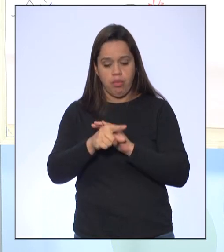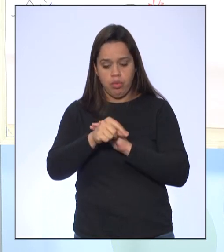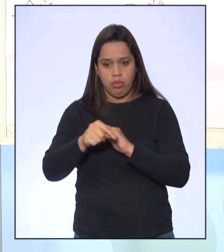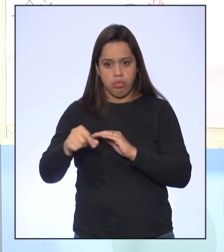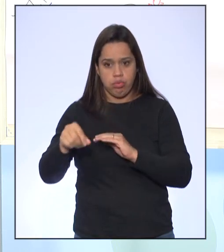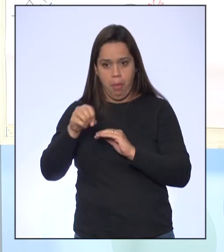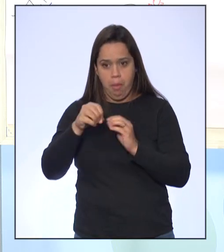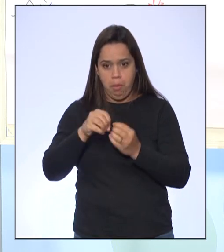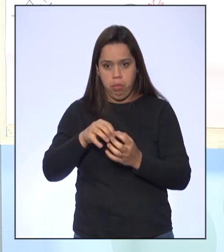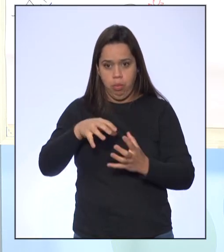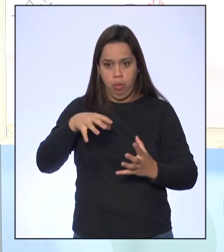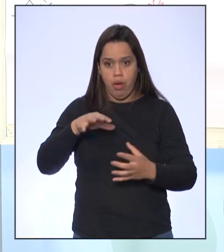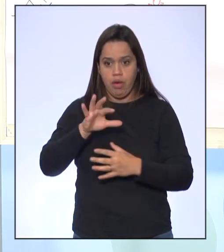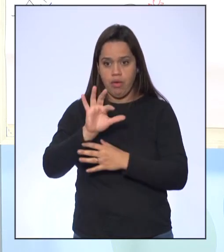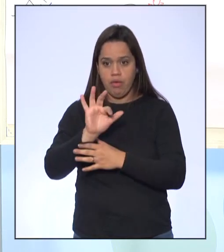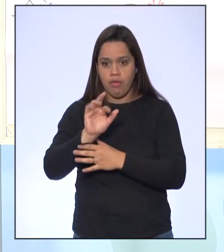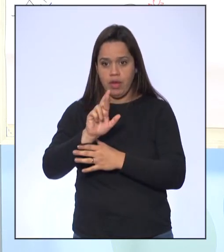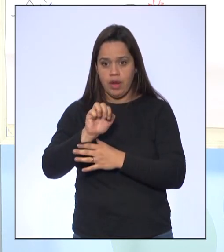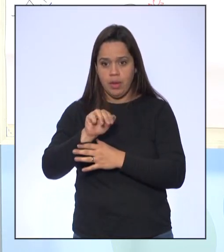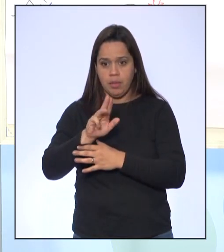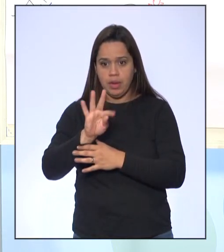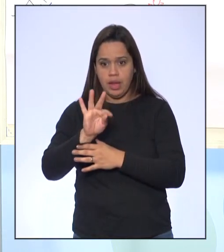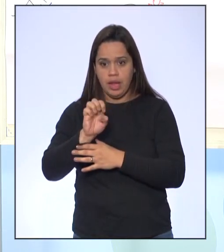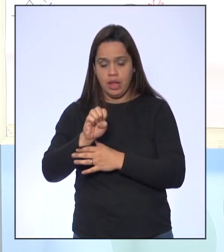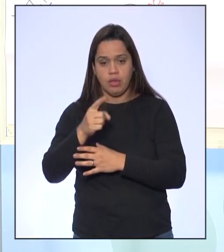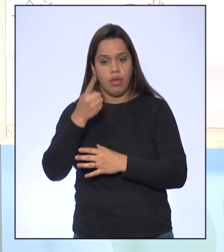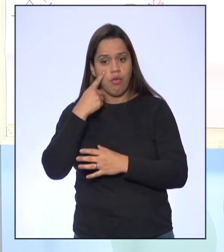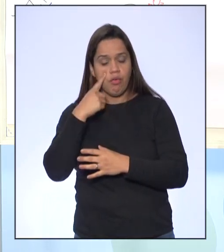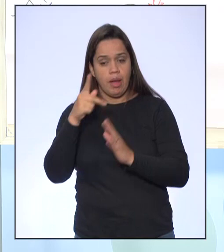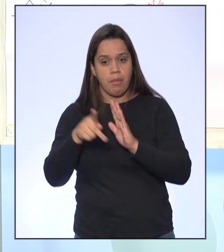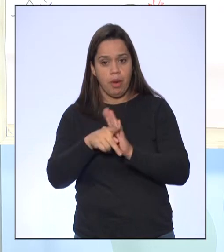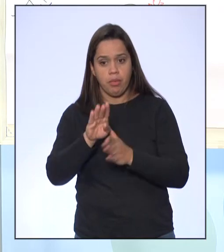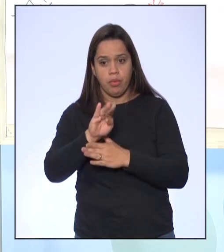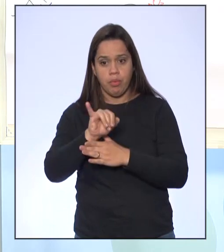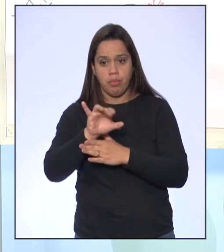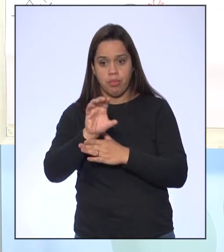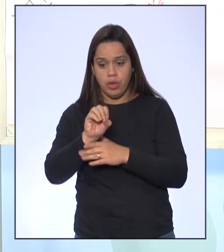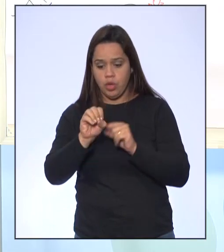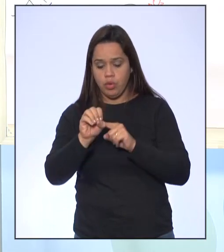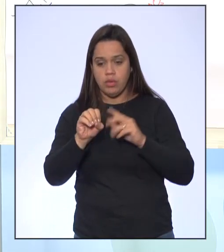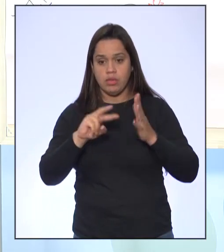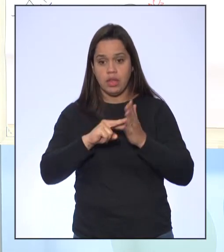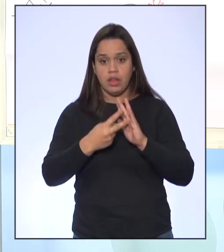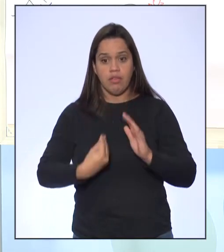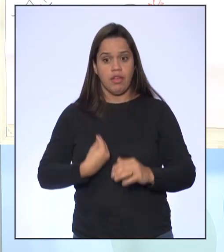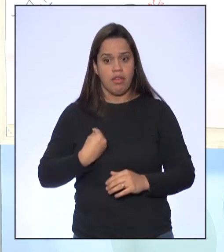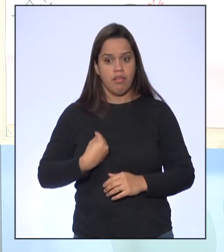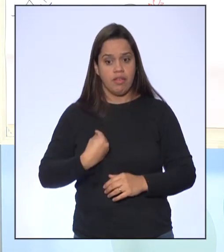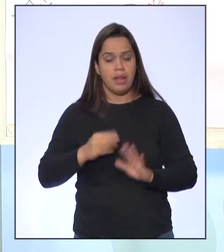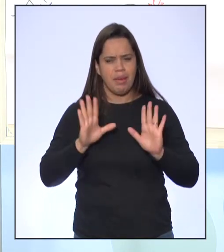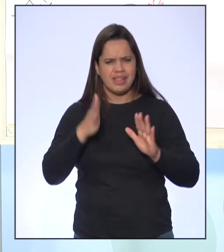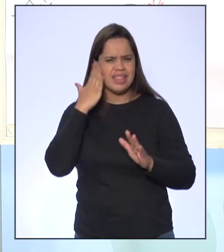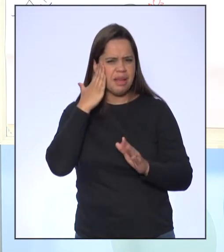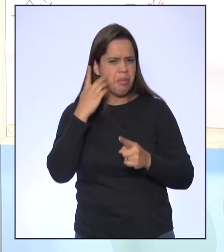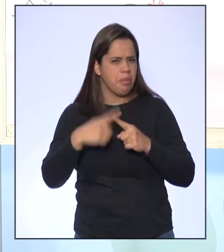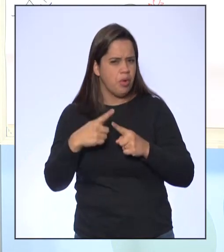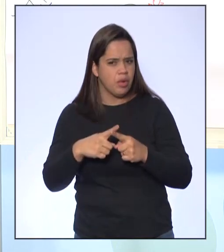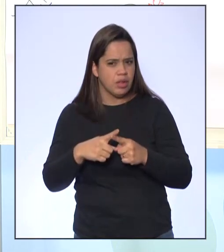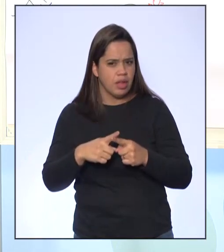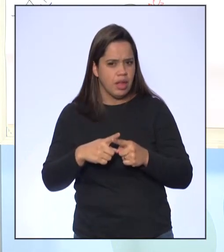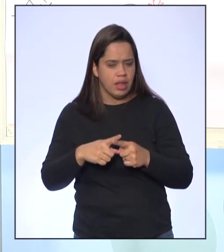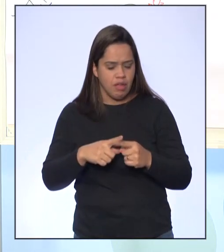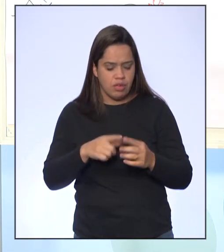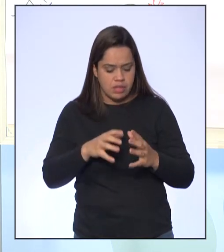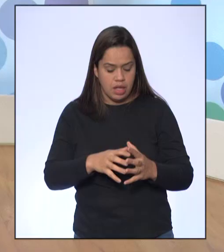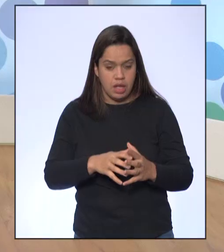massa crescer, já ocorreu ali uma reação química. Sabe por que a massa cresce, gente? Porque forma o gás carbônico também ali. E aí